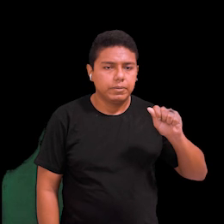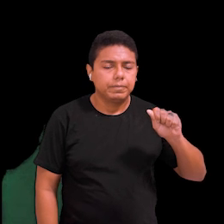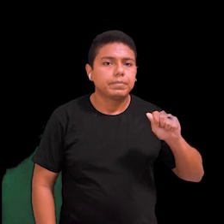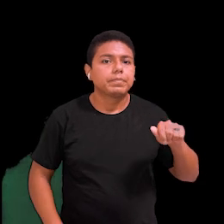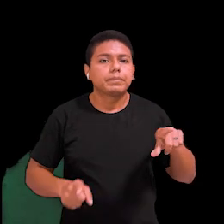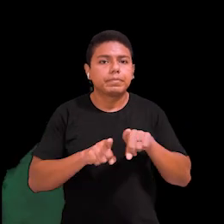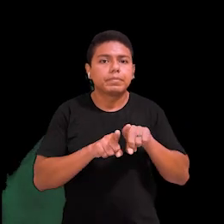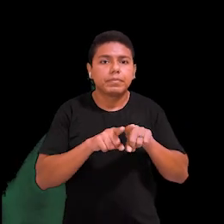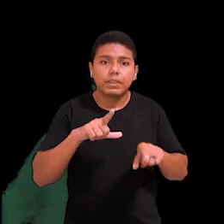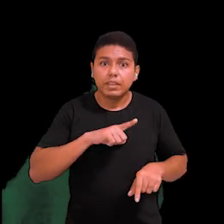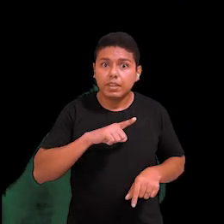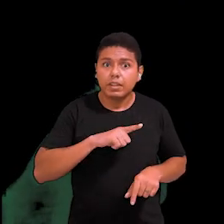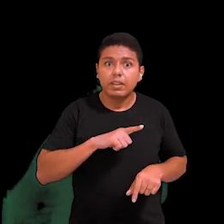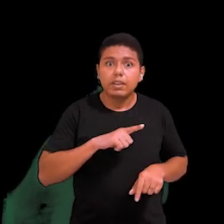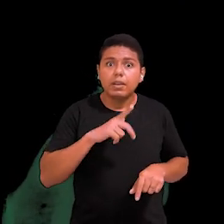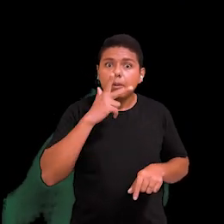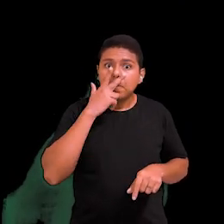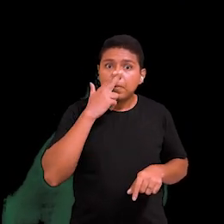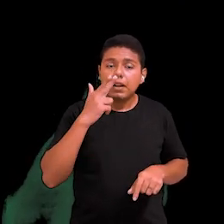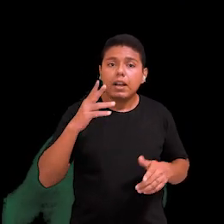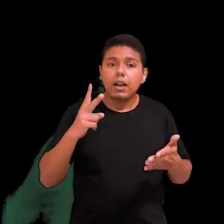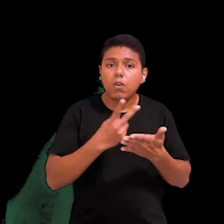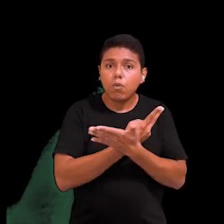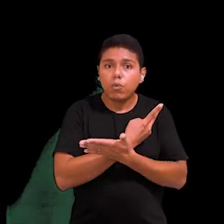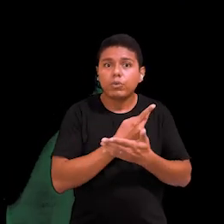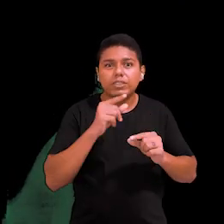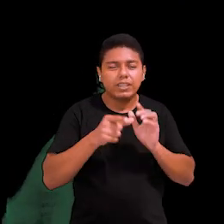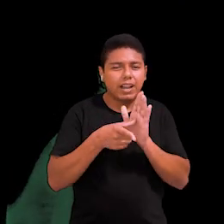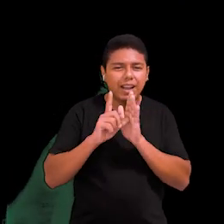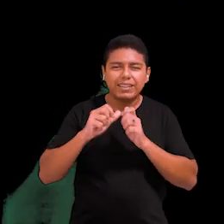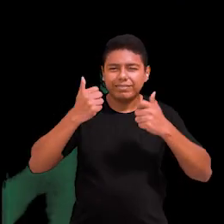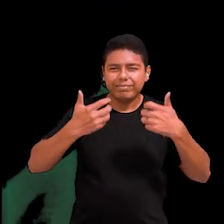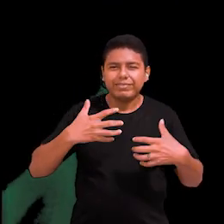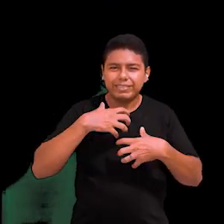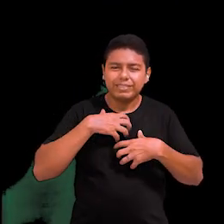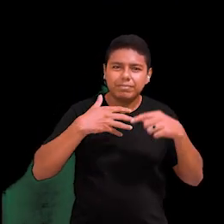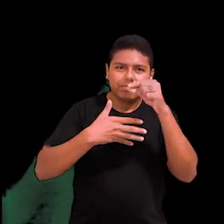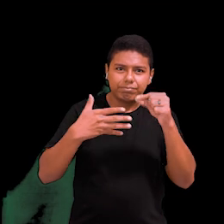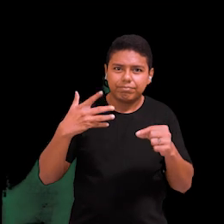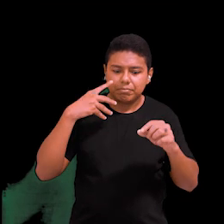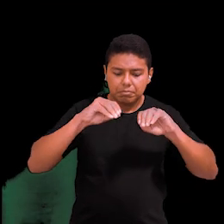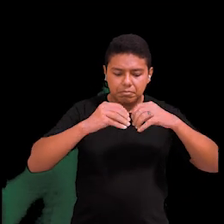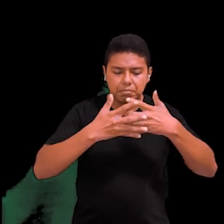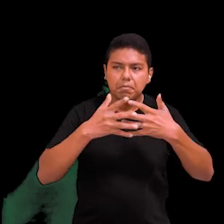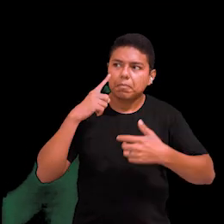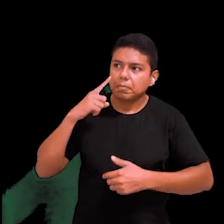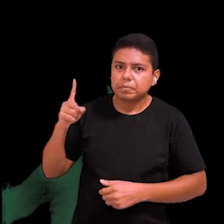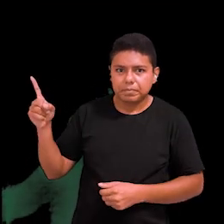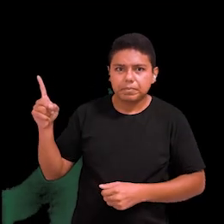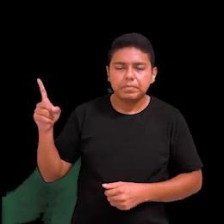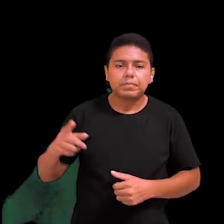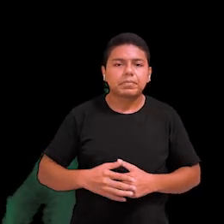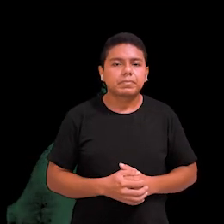pico hipertensivo, ou sinais e sintomas de iminência de eclâmpsia, que são esses sinais que foram